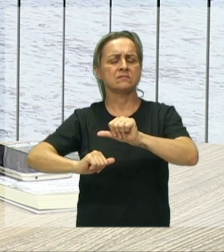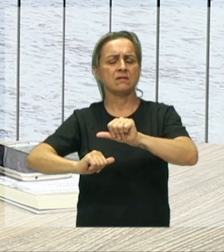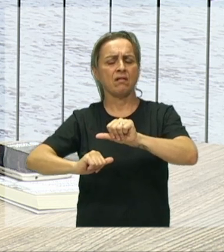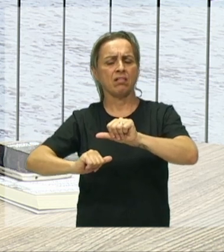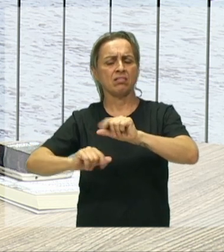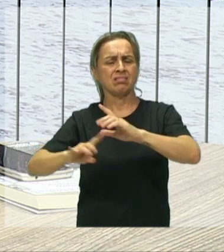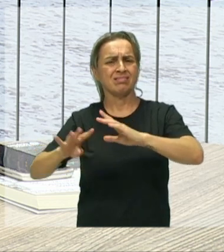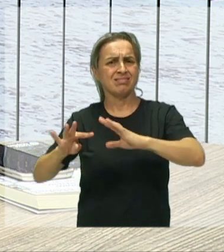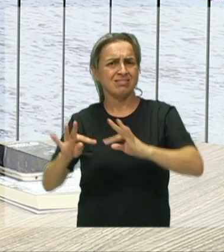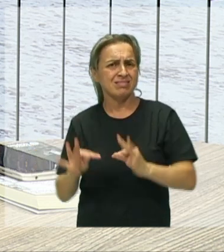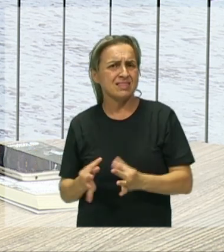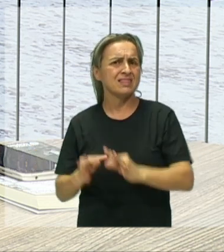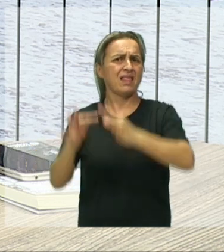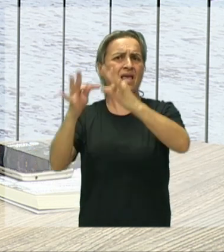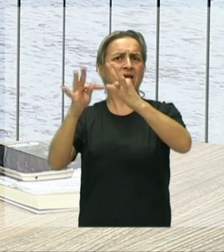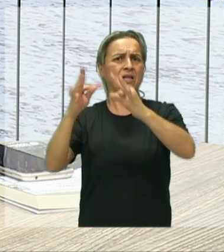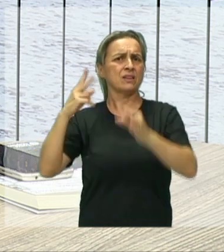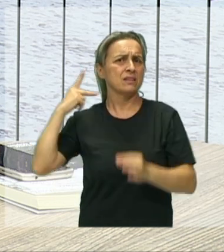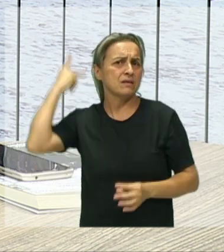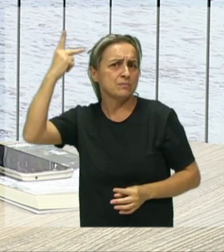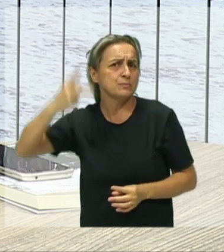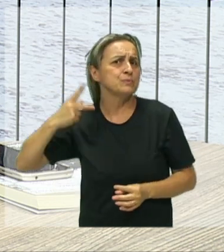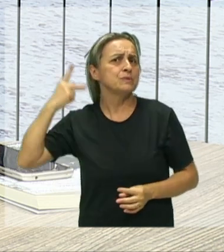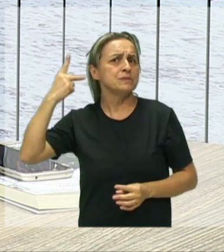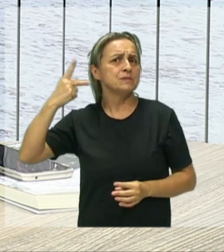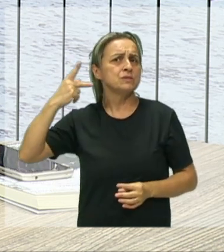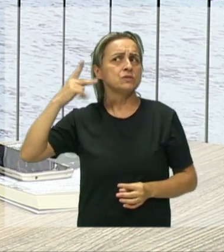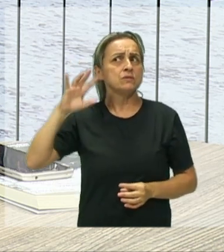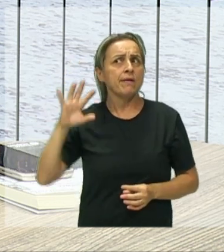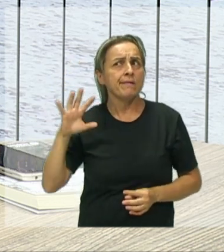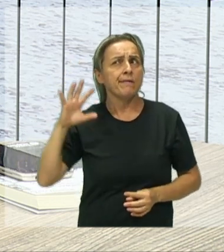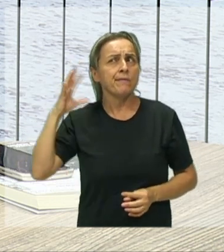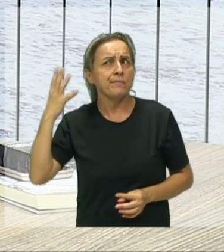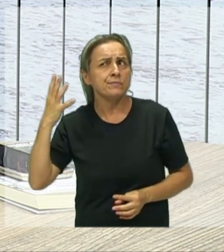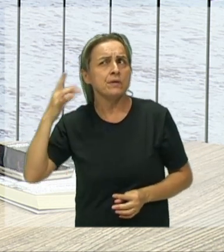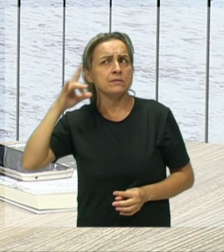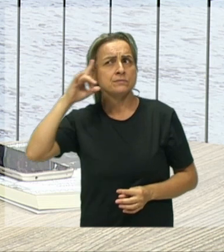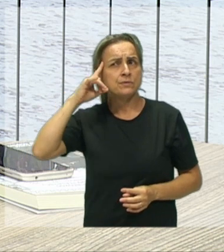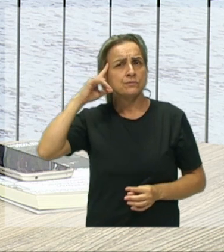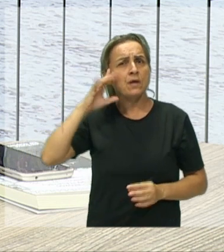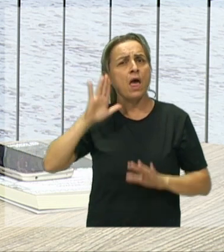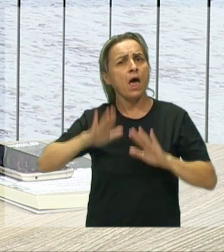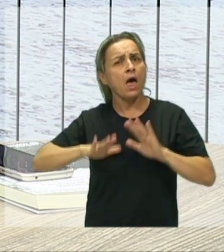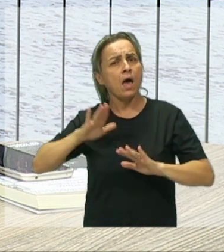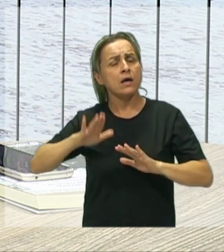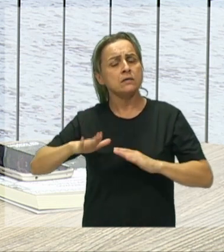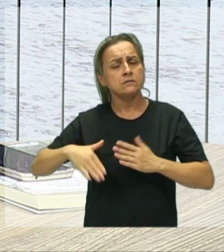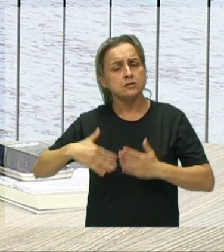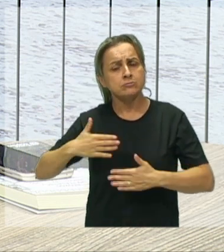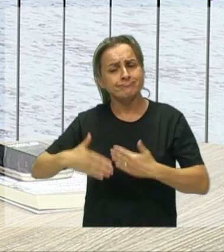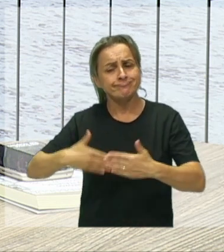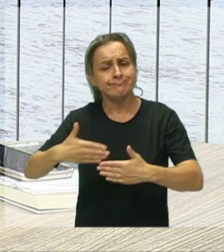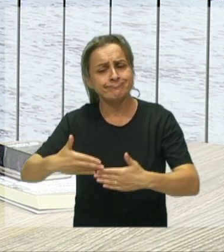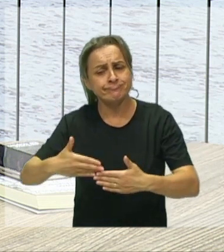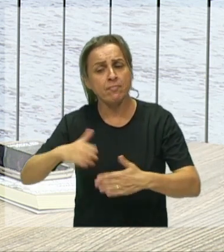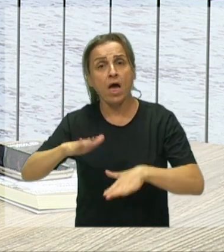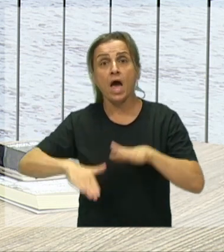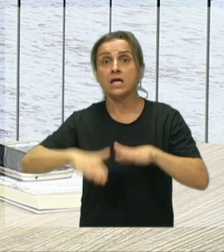acontecem cotidianamente, às vezes avançam, às vezes retrocedem, mas no âmbito